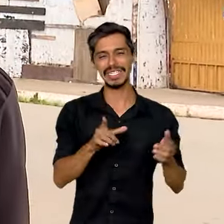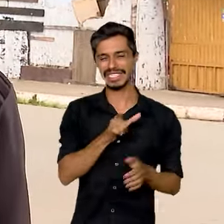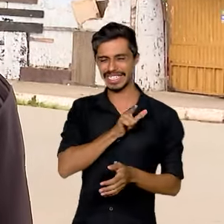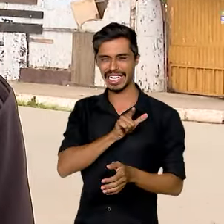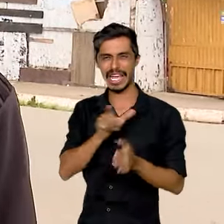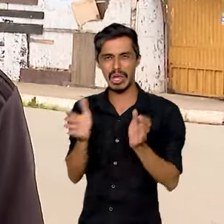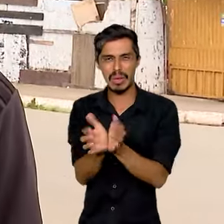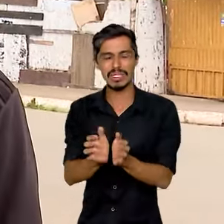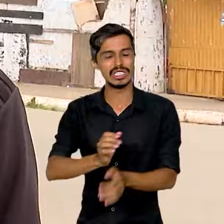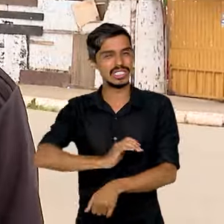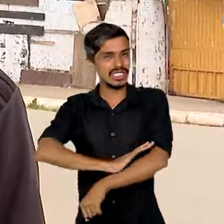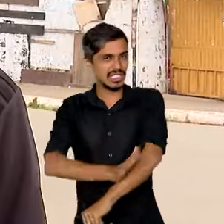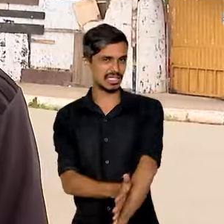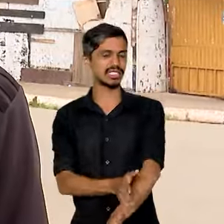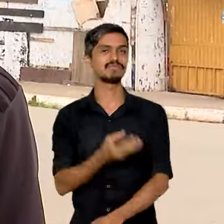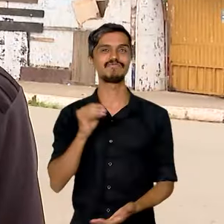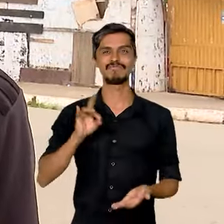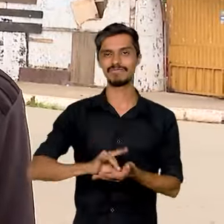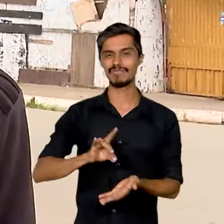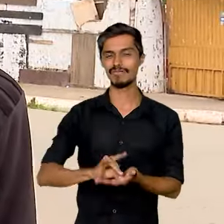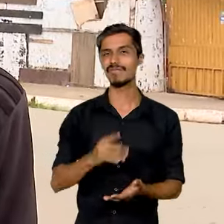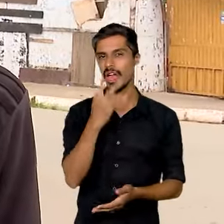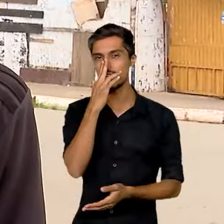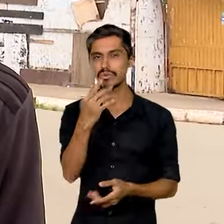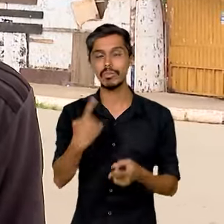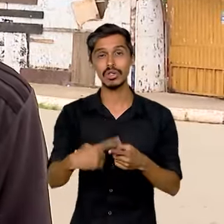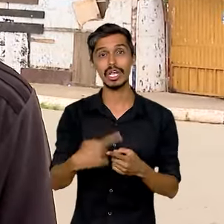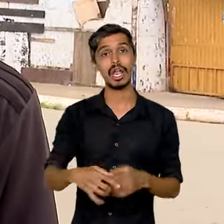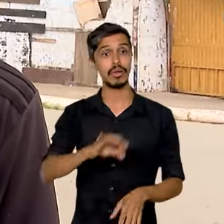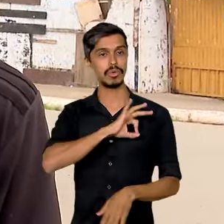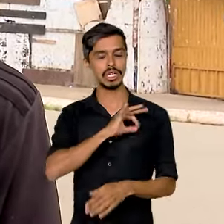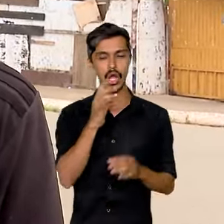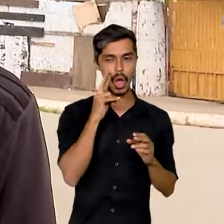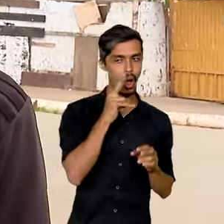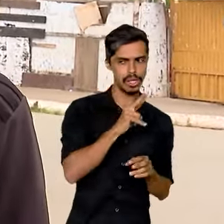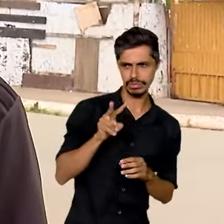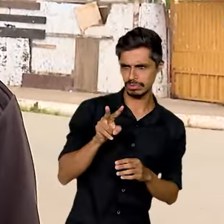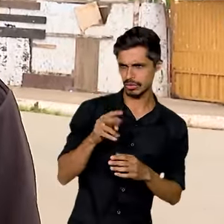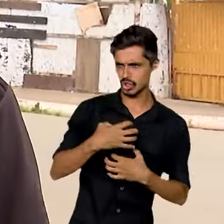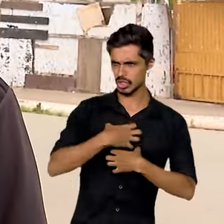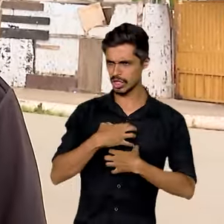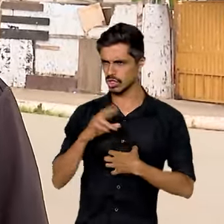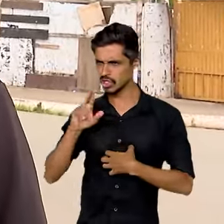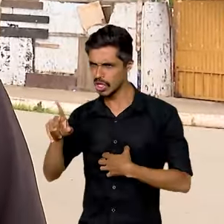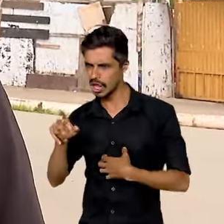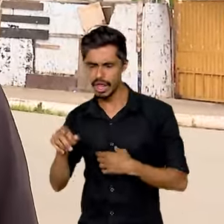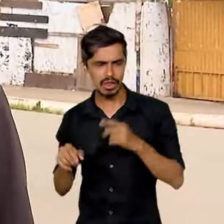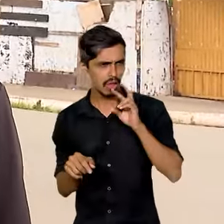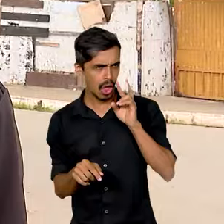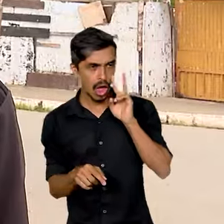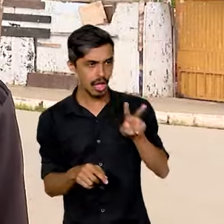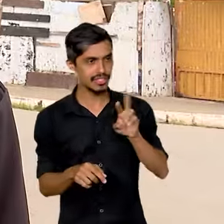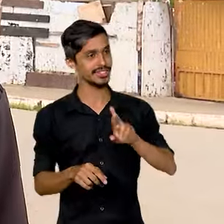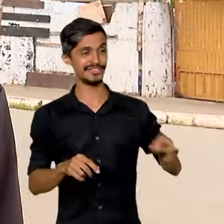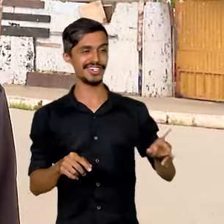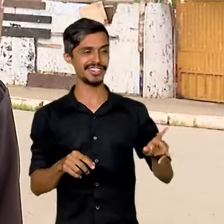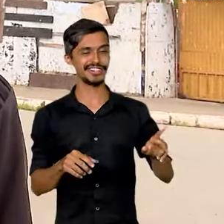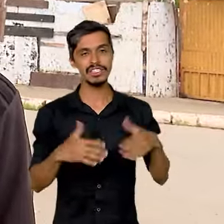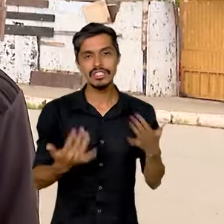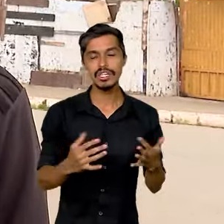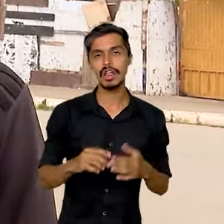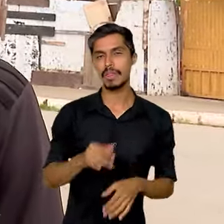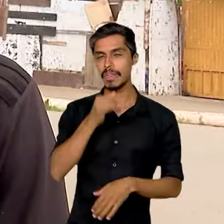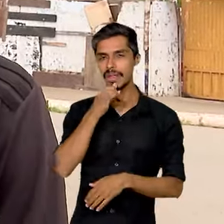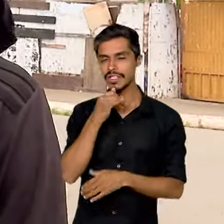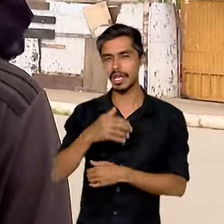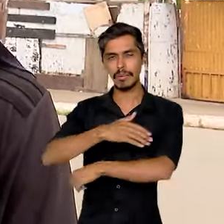muito racista, eu acho. Porque a polícia mesmo, quando passa, olha você de um jeito e olha para a pessoa de outro jeito. Por exemplo, você está numa esquina à